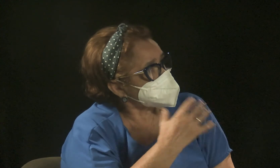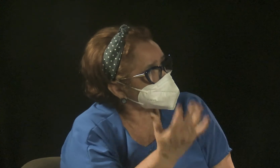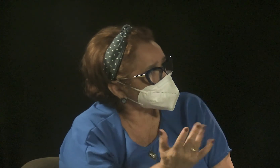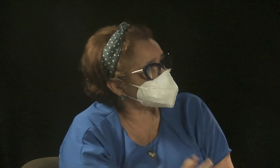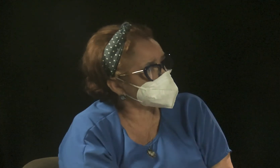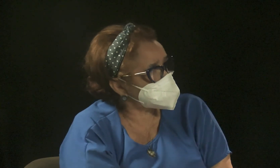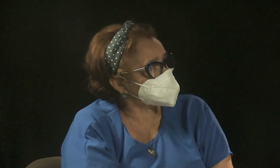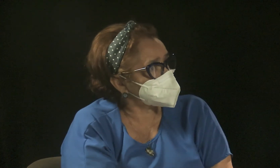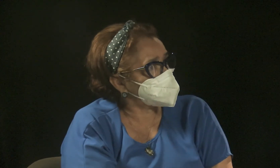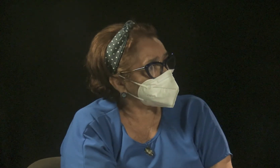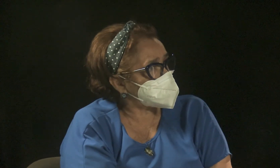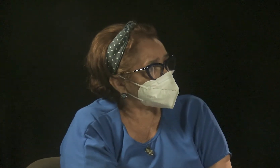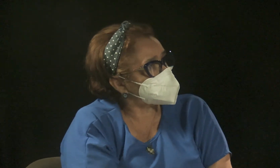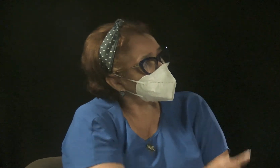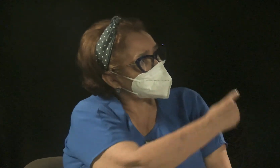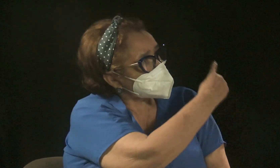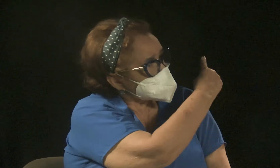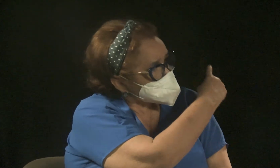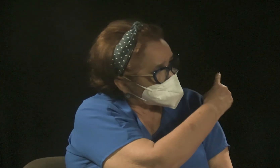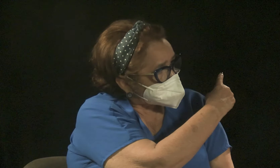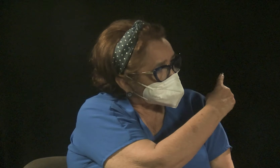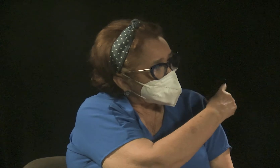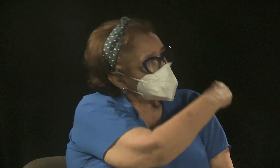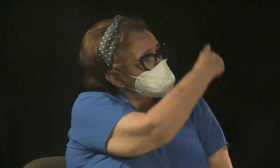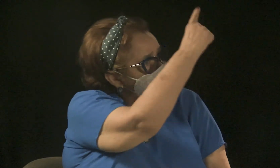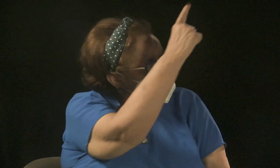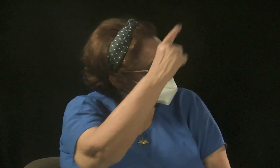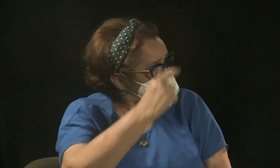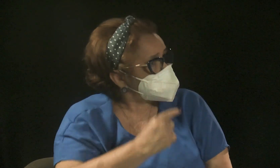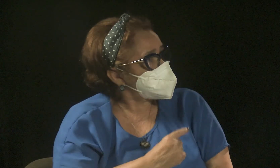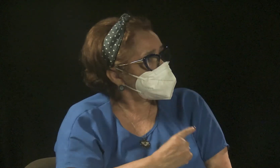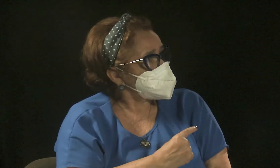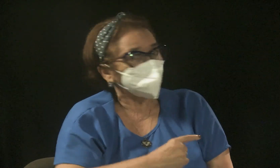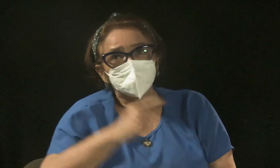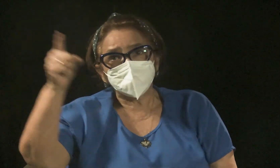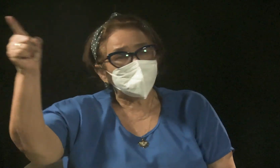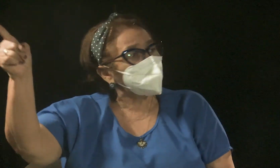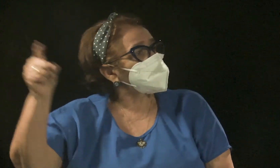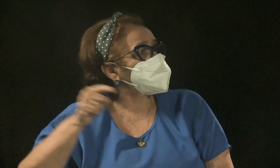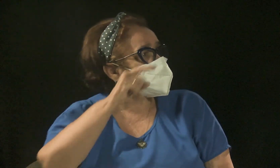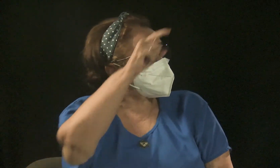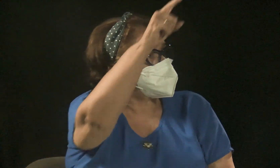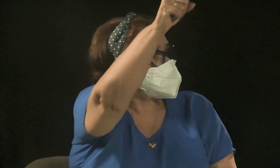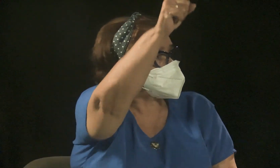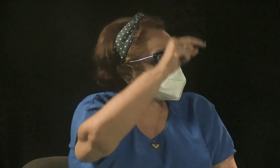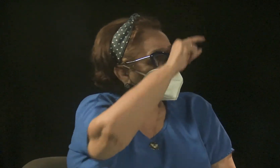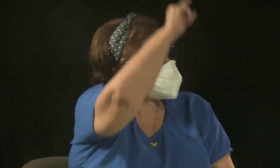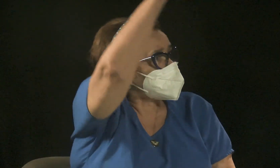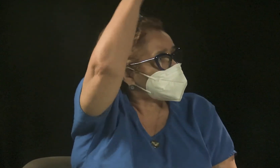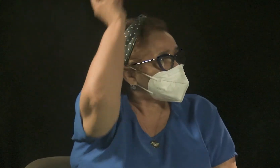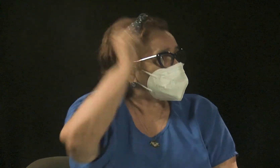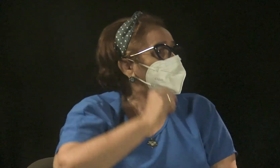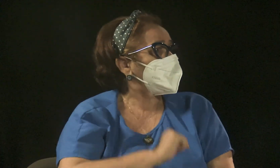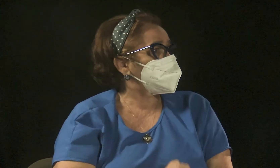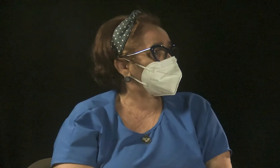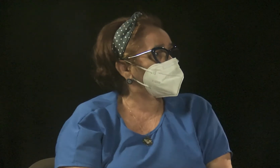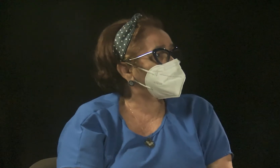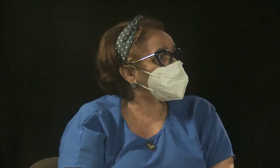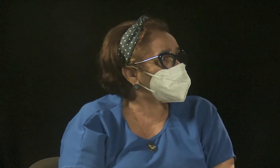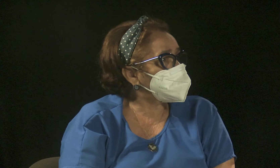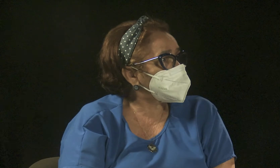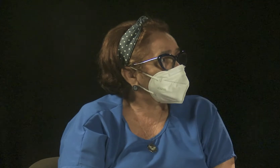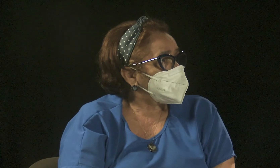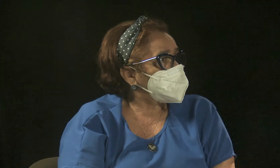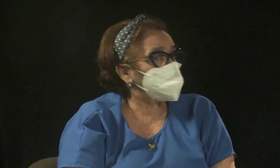são os espaços das crianças brincarem? Tem lá na Lagoa um espaço muito bonito, mas não tem aqui na Cidade Olímpica, na Cidade Operária, lá no João